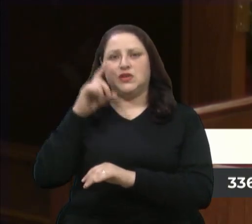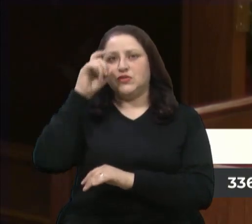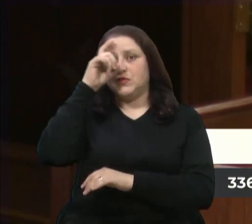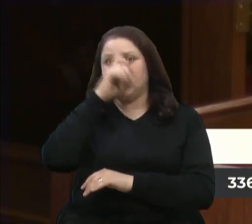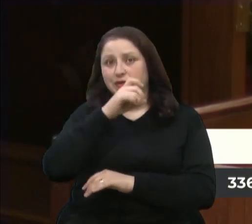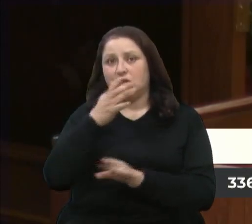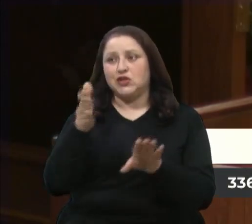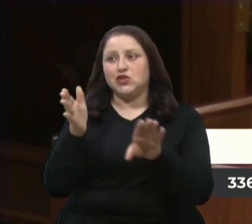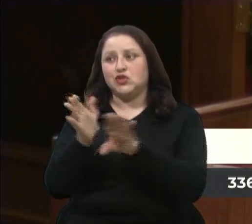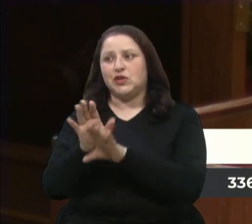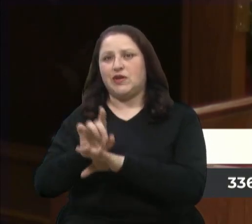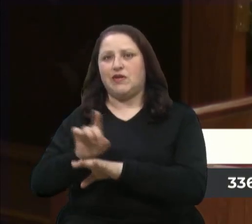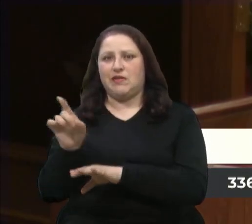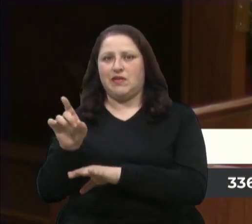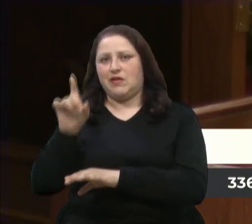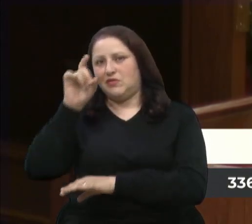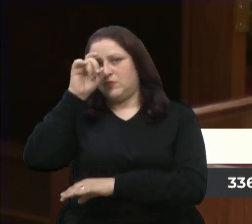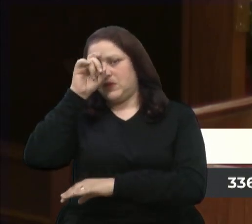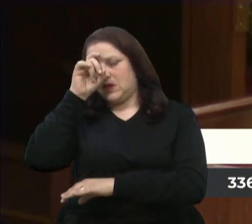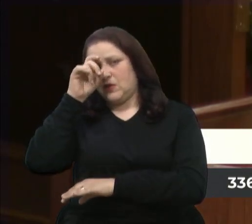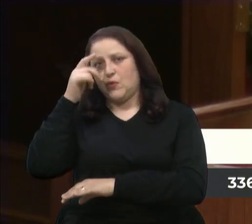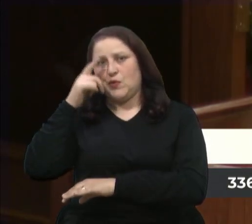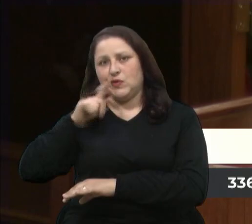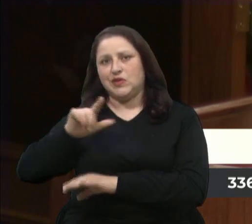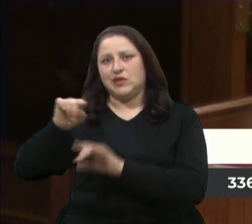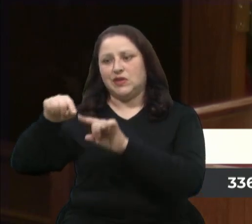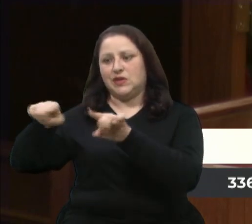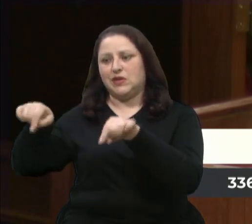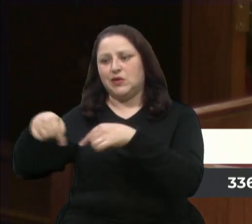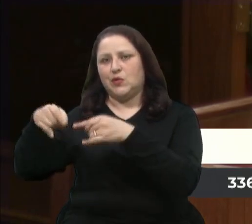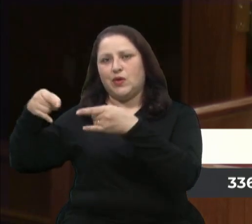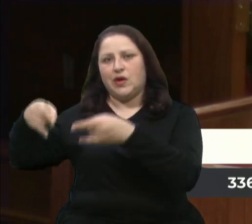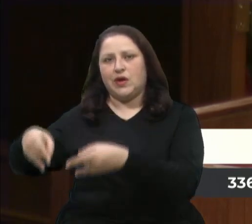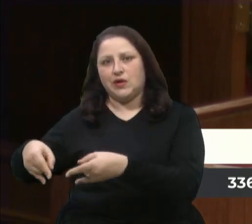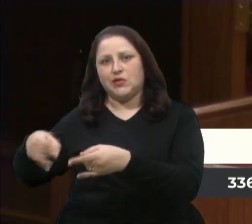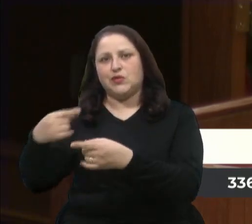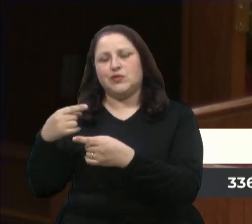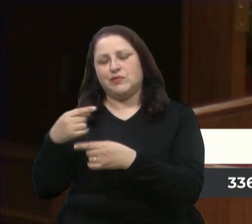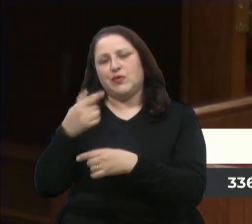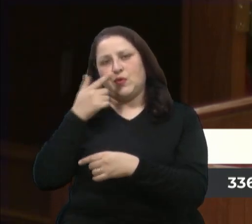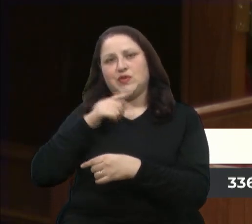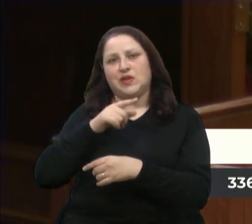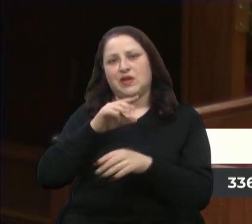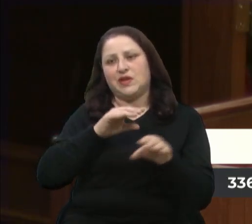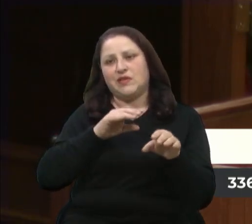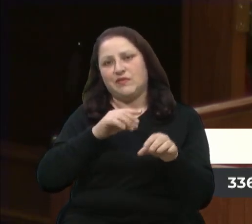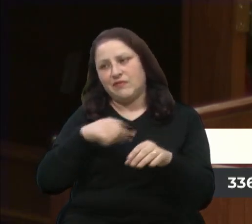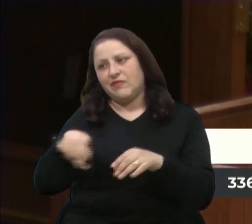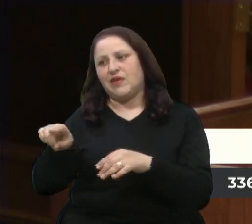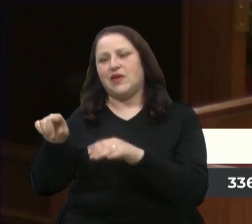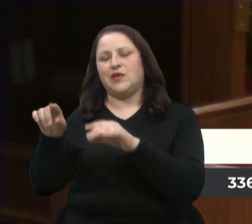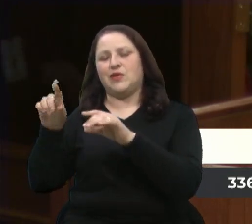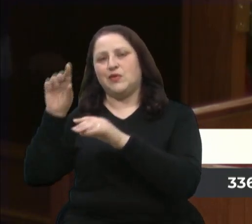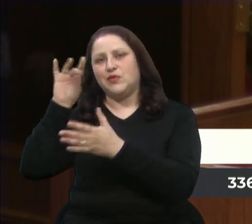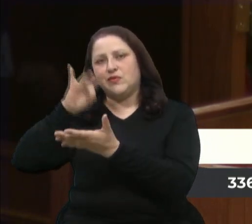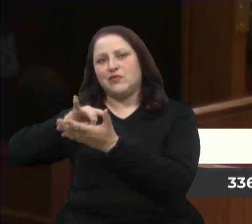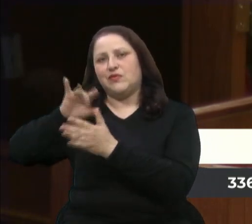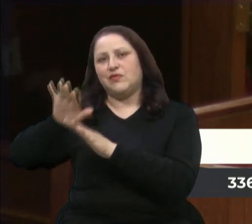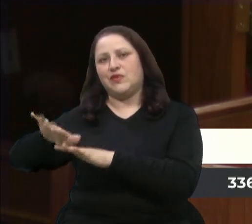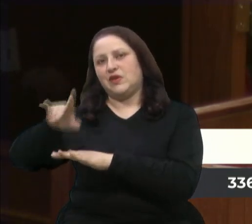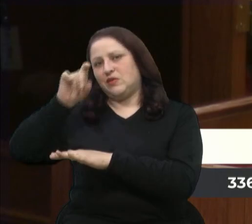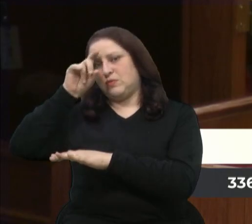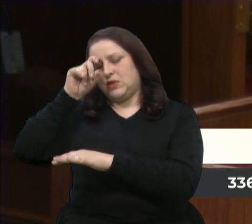internação, até lá arrumar um quarto, como se diz, né, para eles ir para os hospitais. Tem pessoas ali que, a